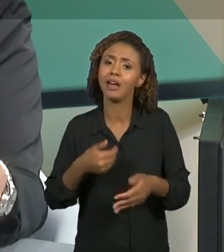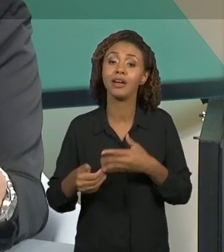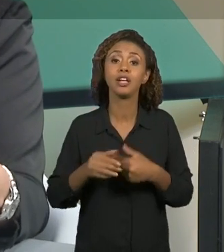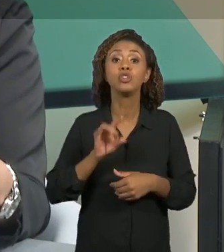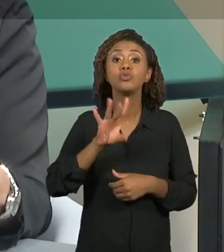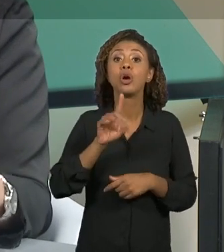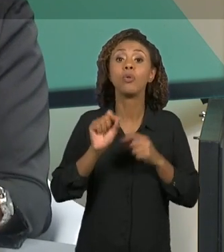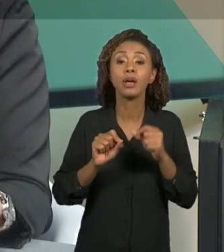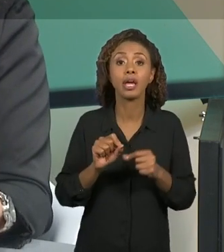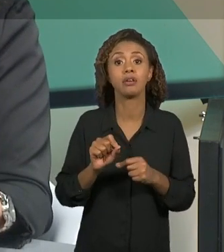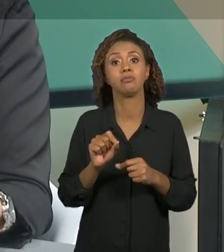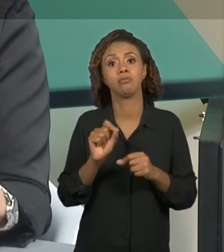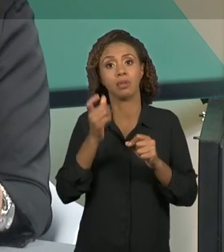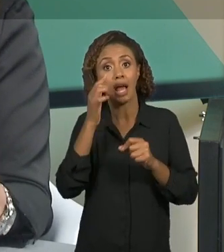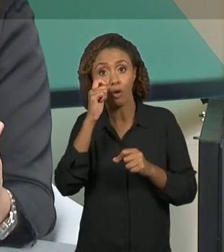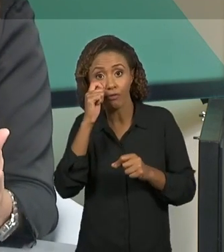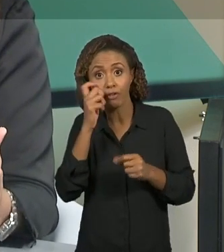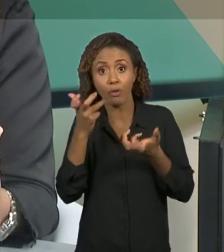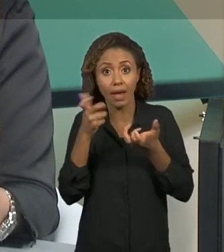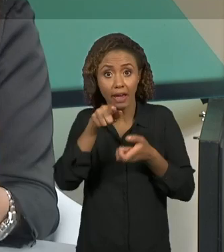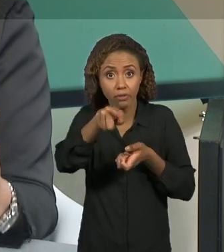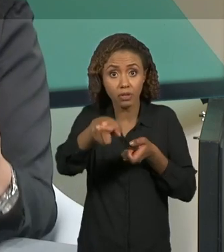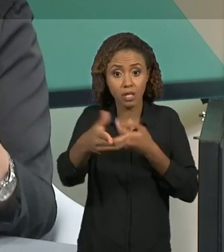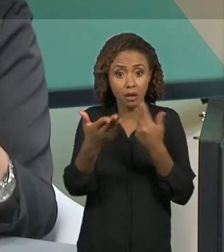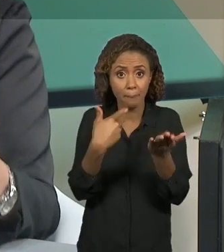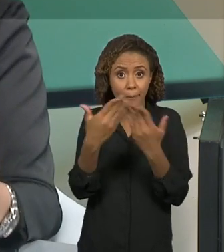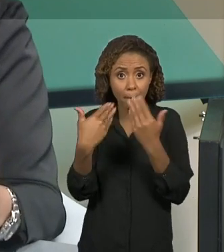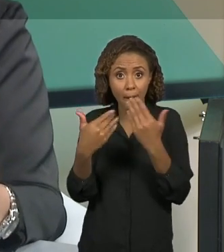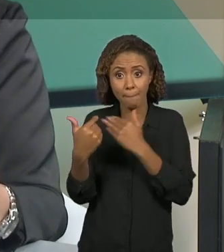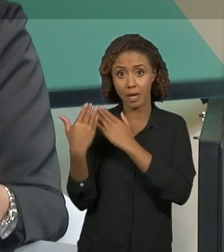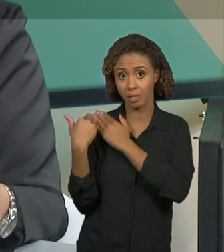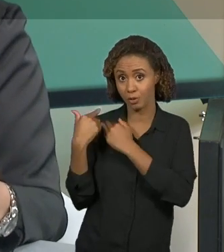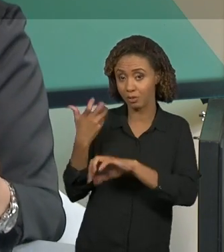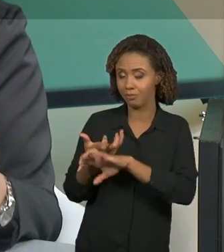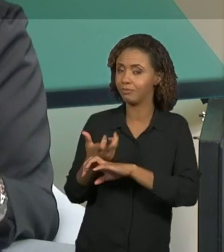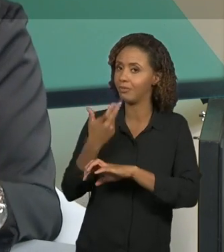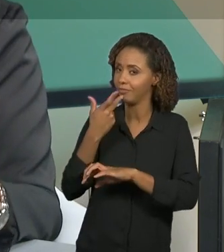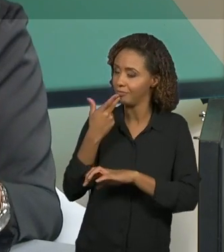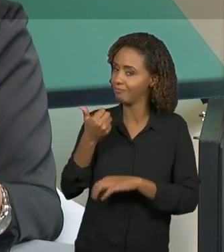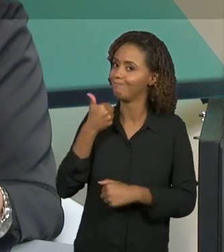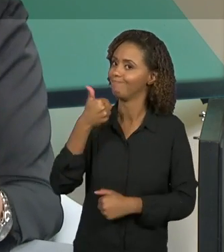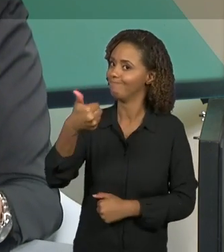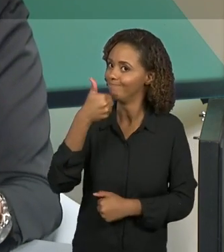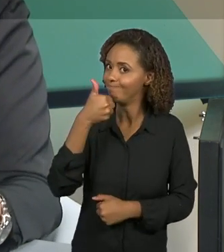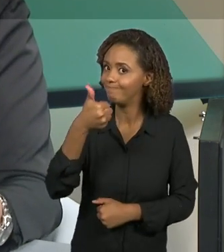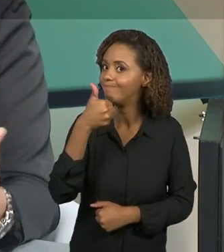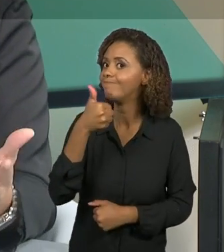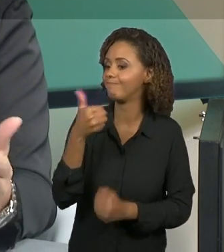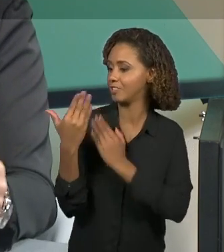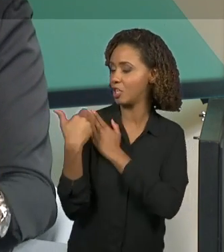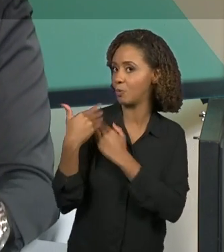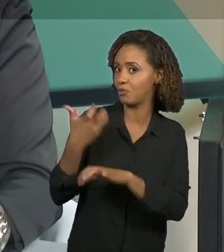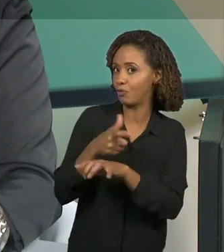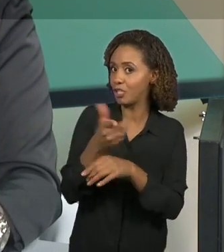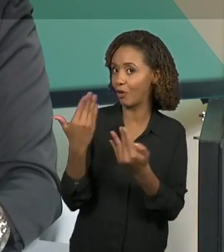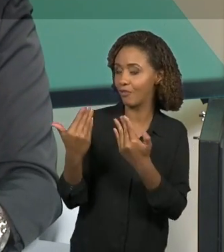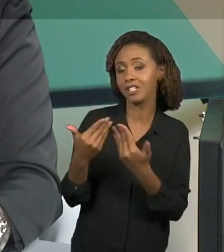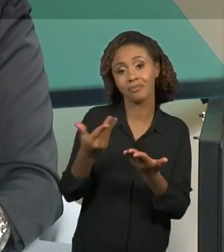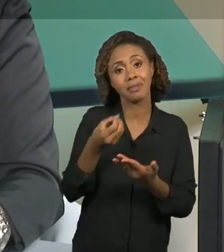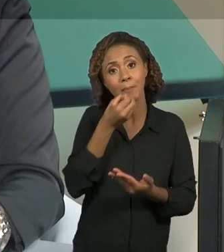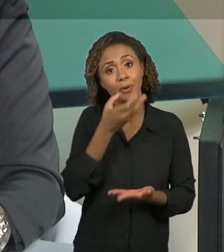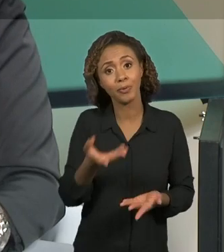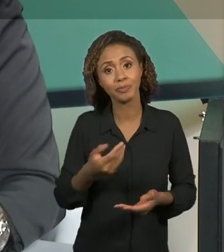quiser nesse momento cinco não conversar com o autor que foi aquele que eu te disse e vale a pena muito a pena conversar com autora você tem a possibilidade